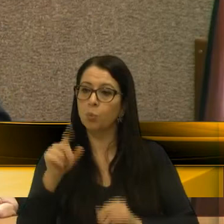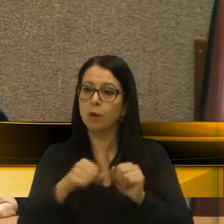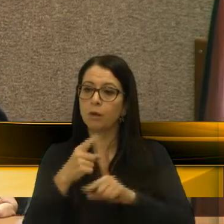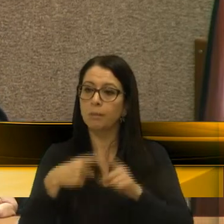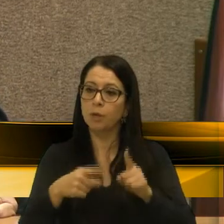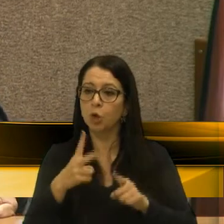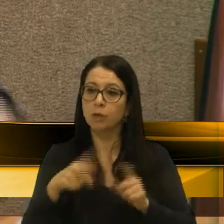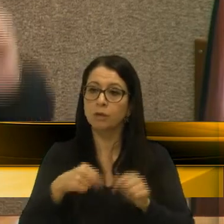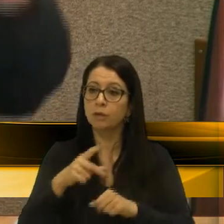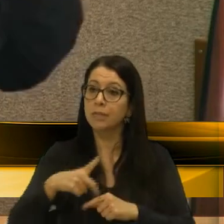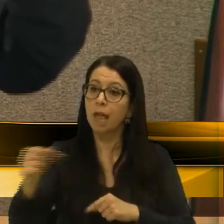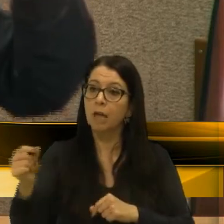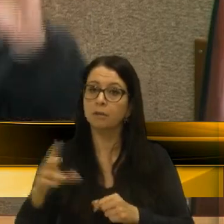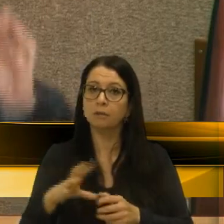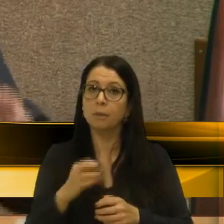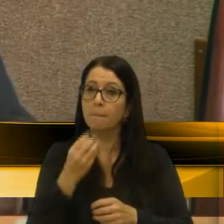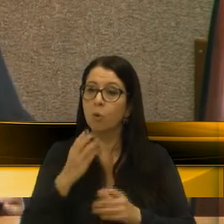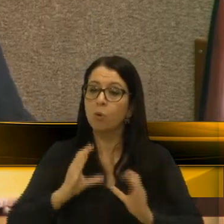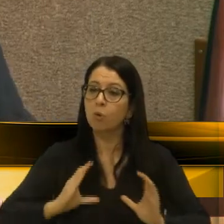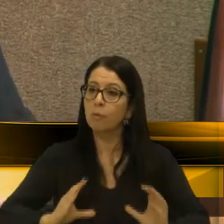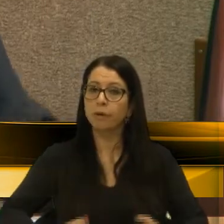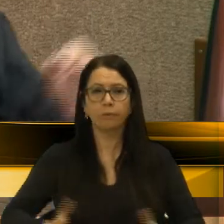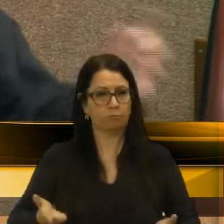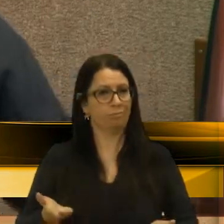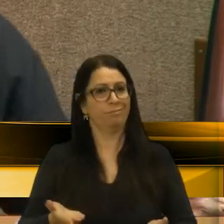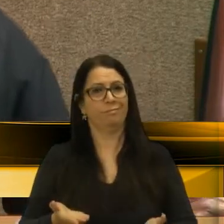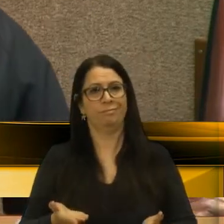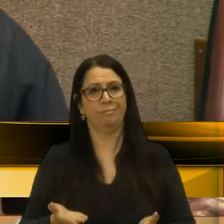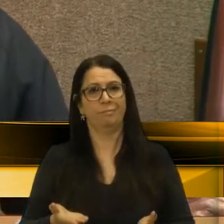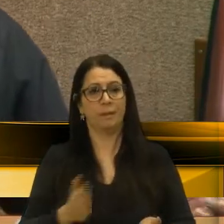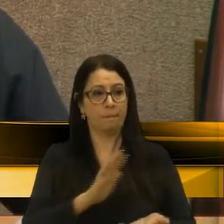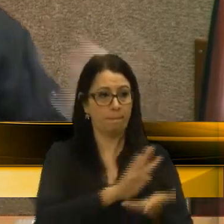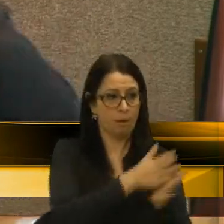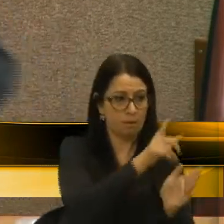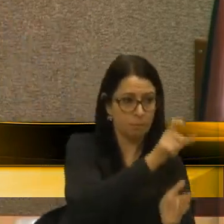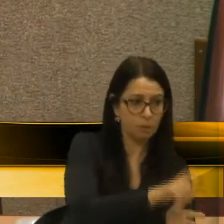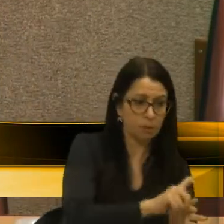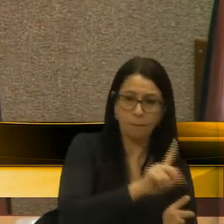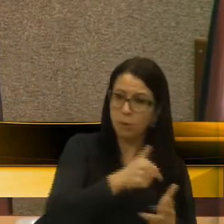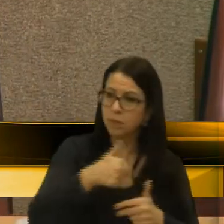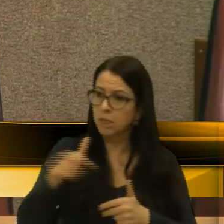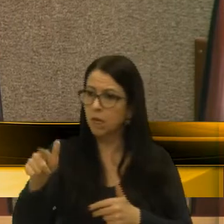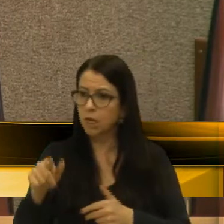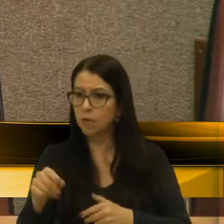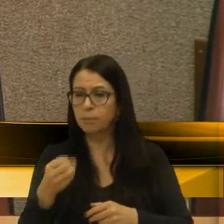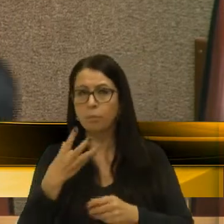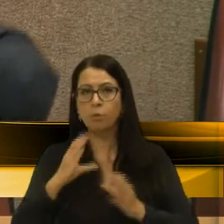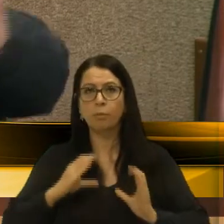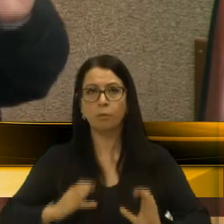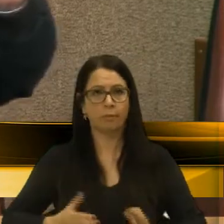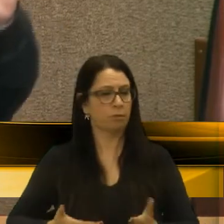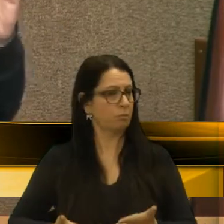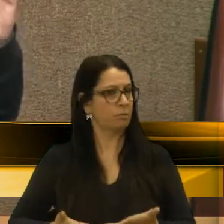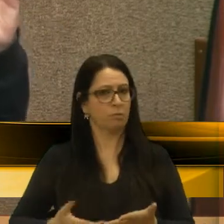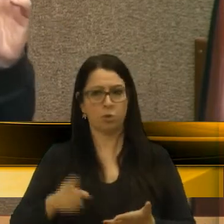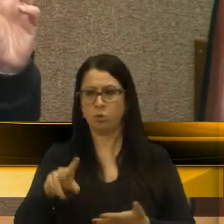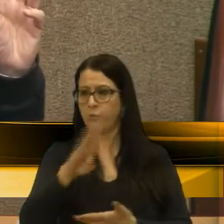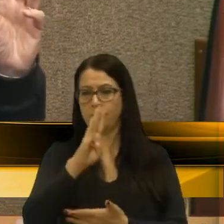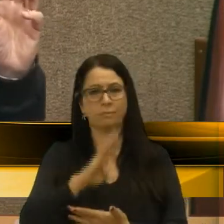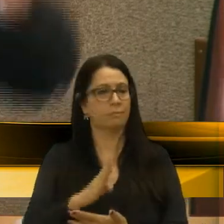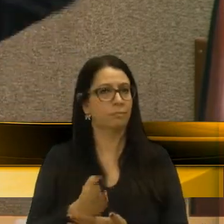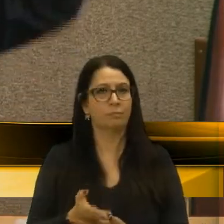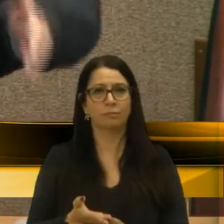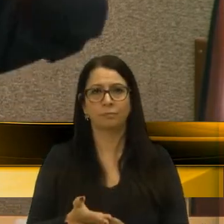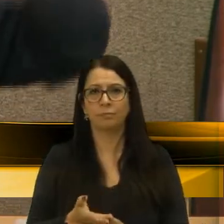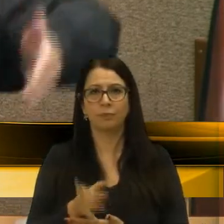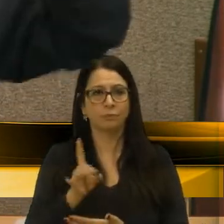anos. Bom comportamento. Mata alguém e depois sai por bom comportamento. Só o Brasil?